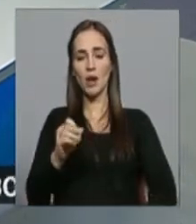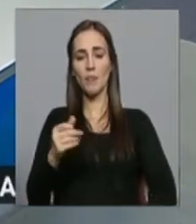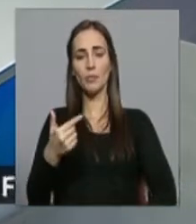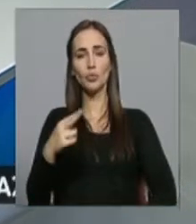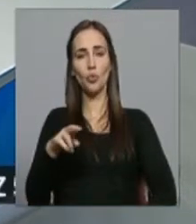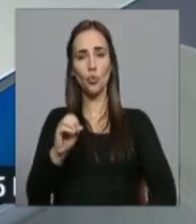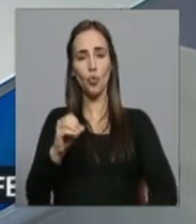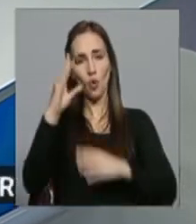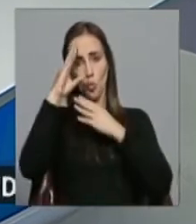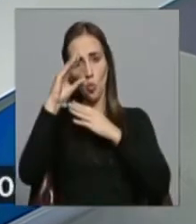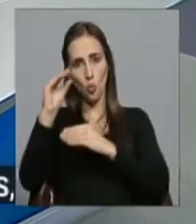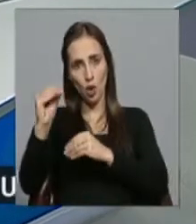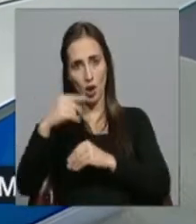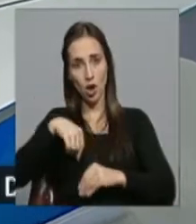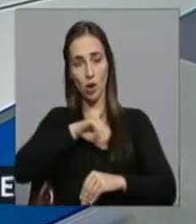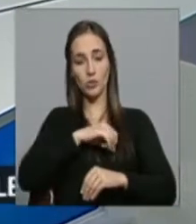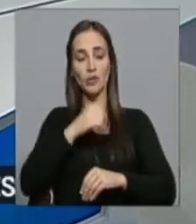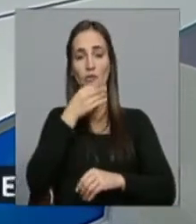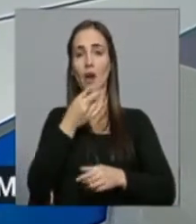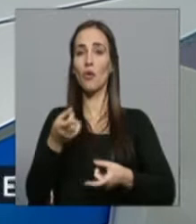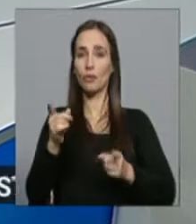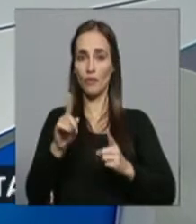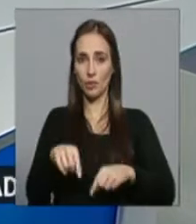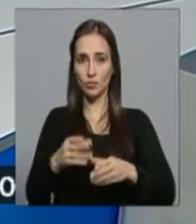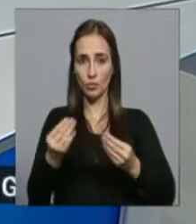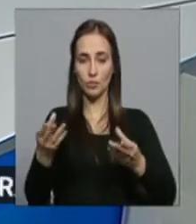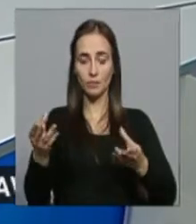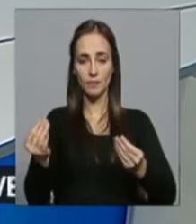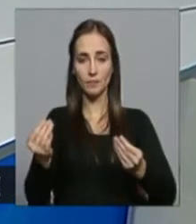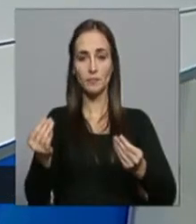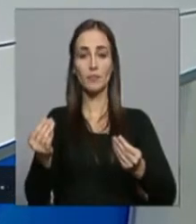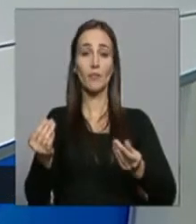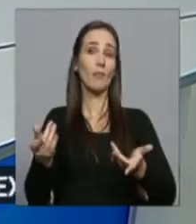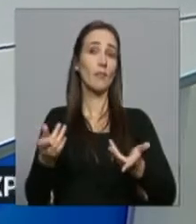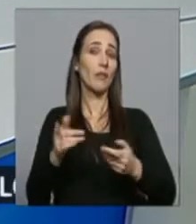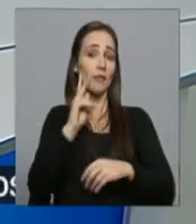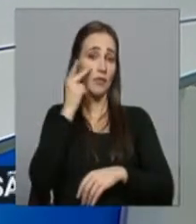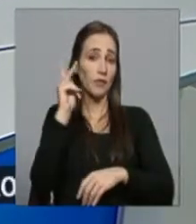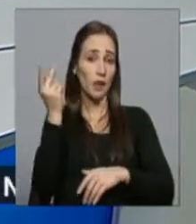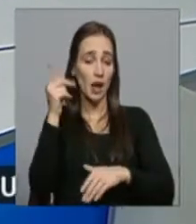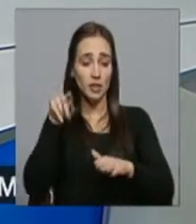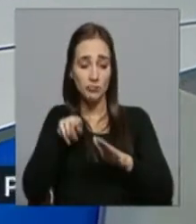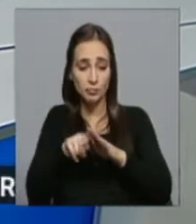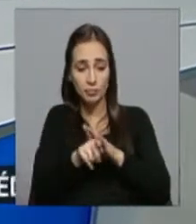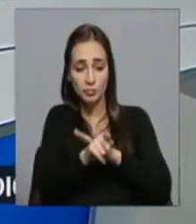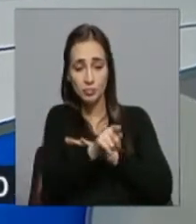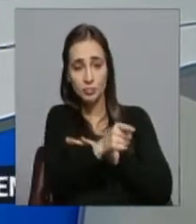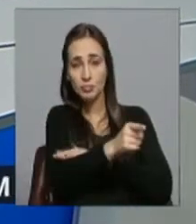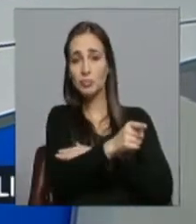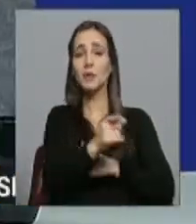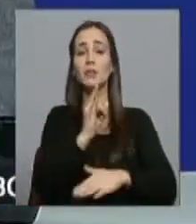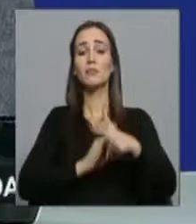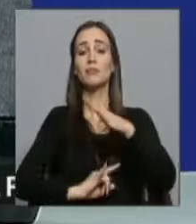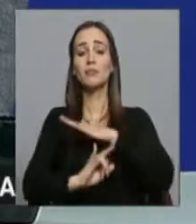Lua, que voltou agora a ser falada outra vez muito, não é? É uma, autenticamente, viagens subterrâneas pelo cosmos e submarinas, neste caso, que nos